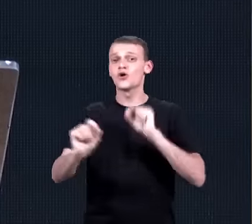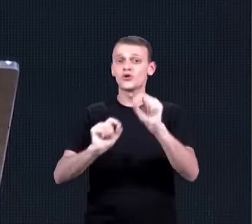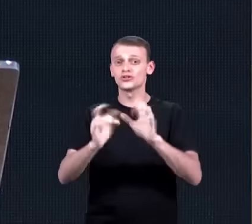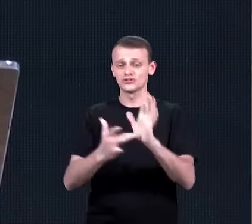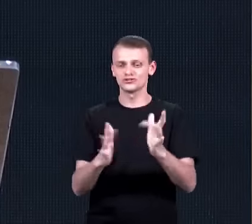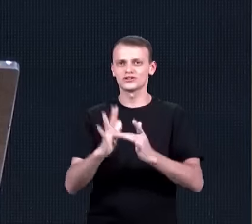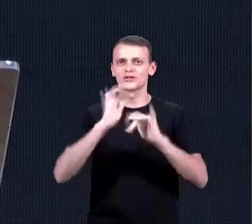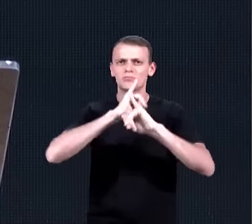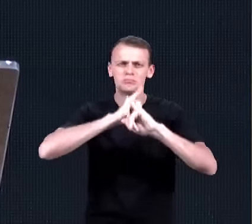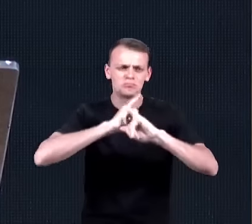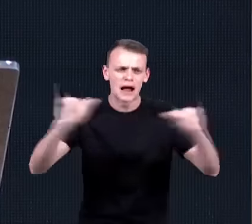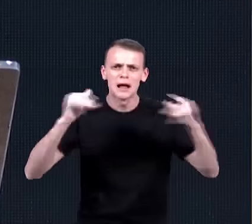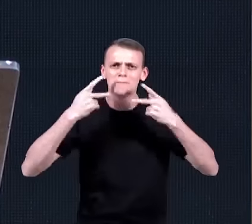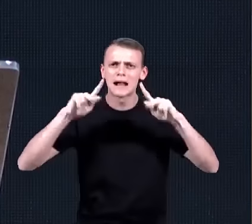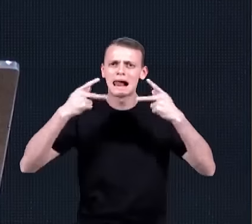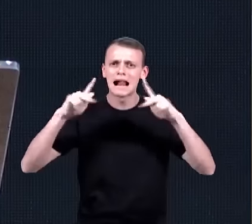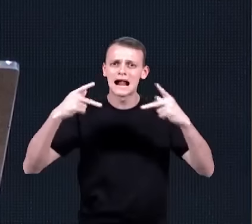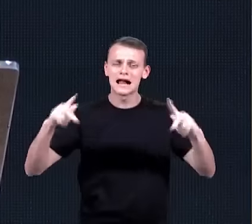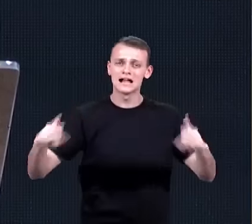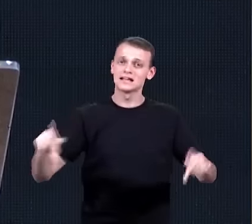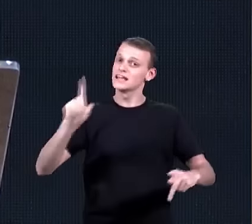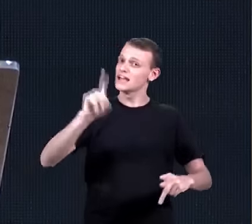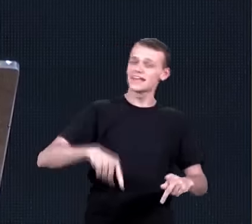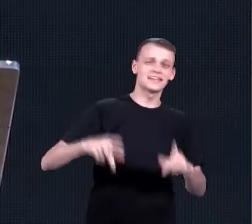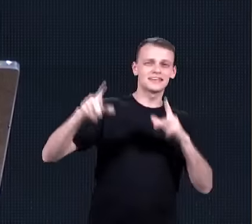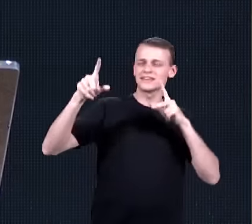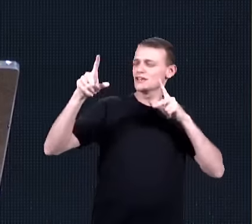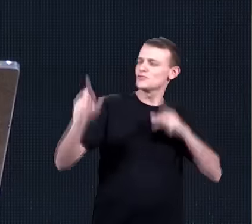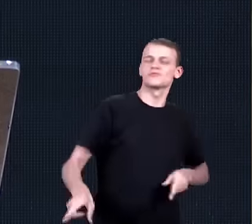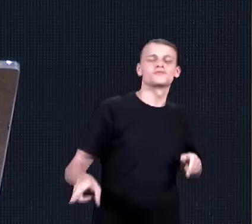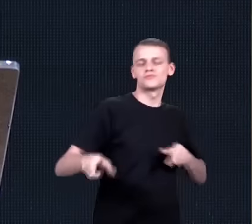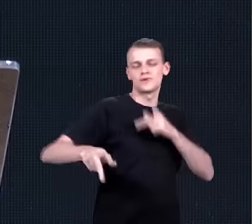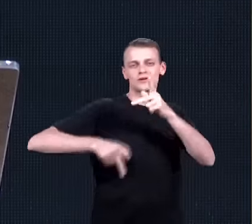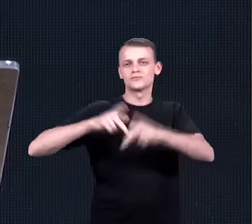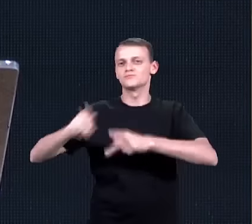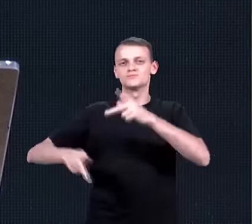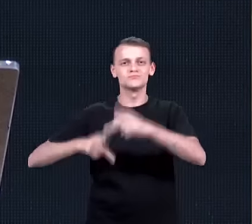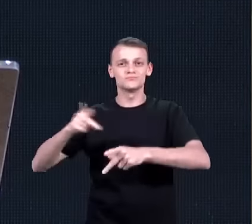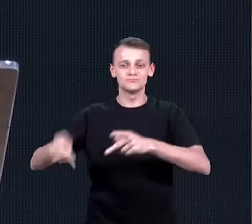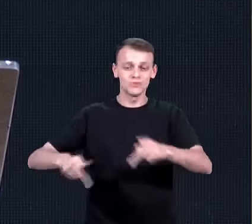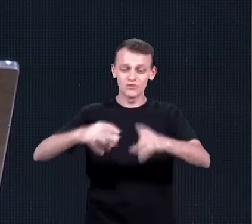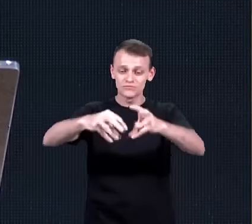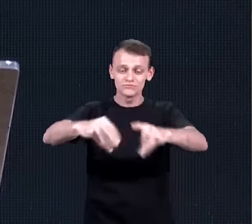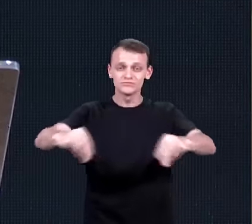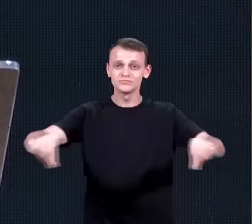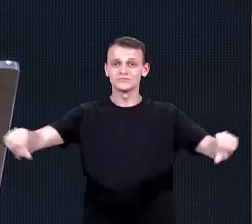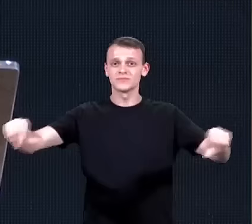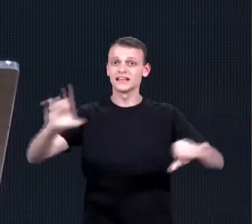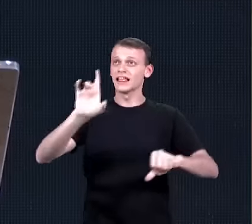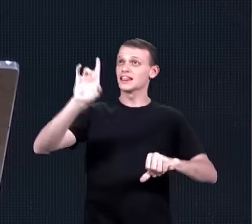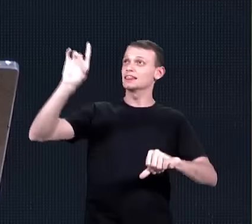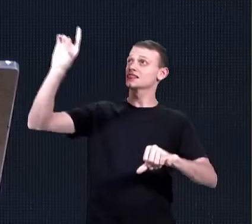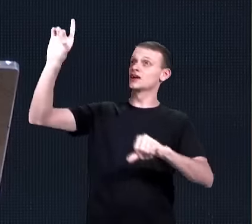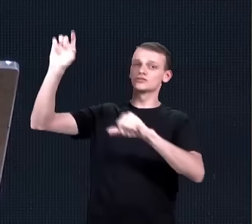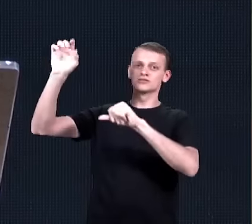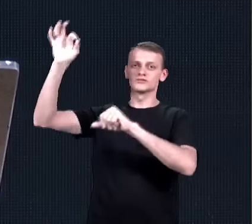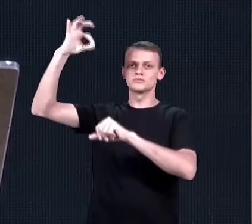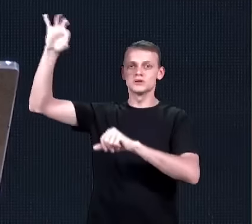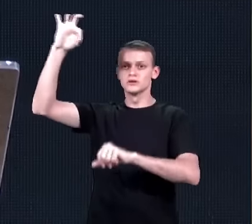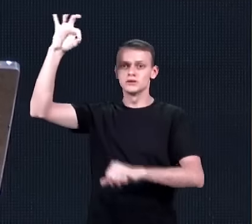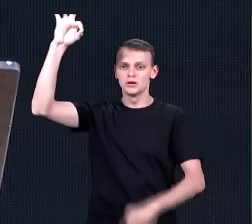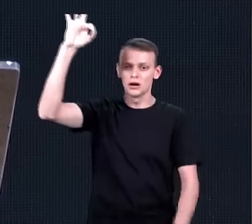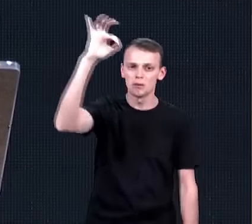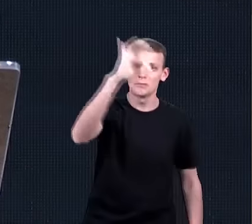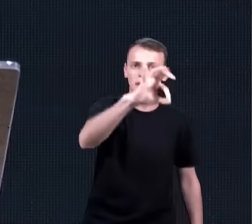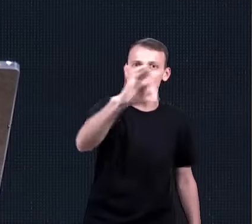cumprirem. Eles são como o povo do deserto. Esta é uma estação onde Deus vai derramar o Espírito